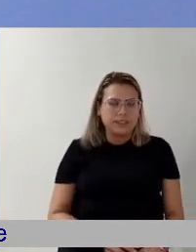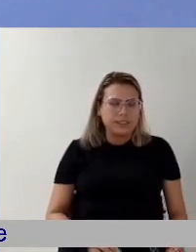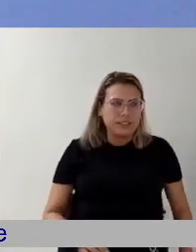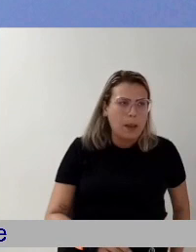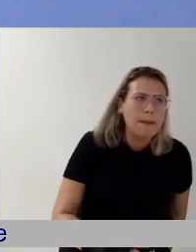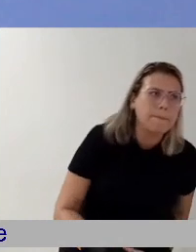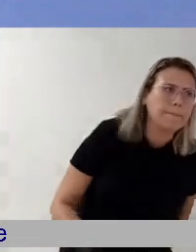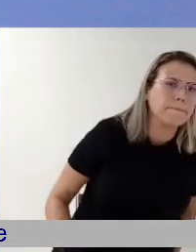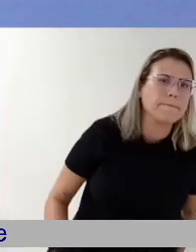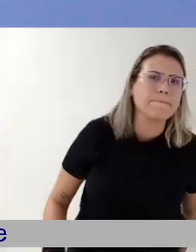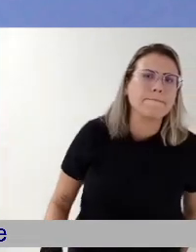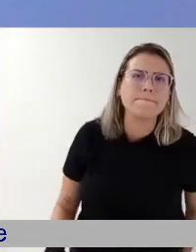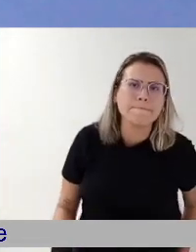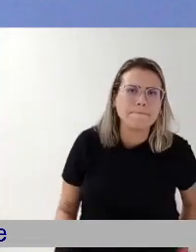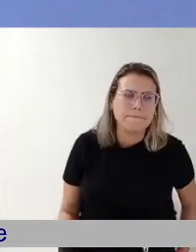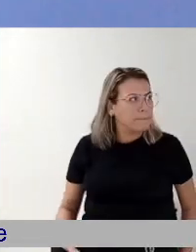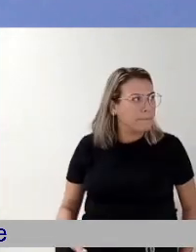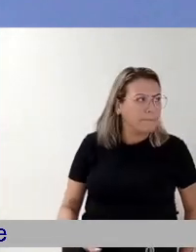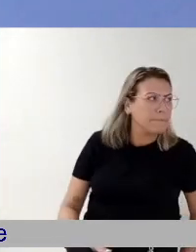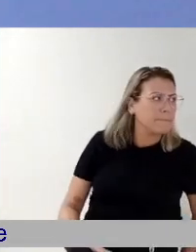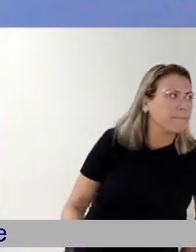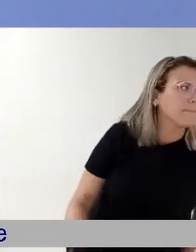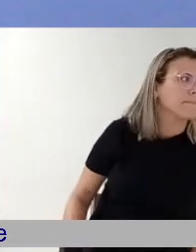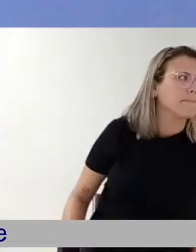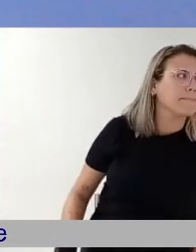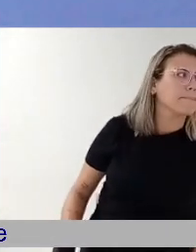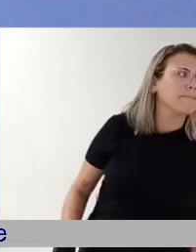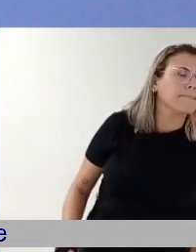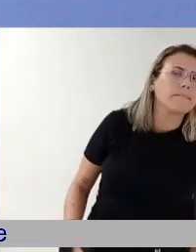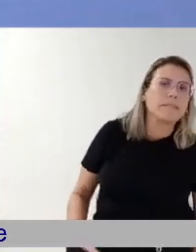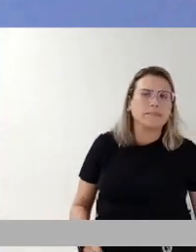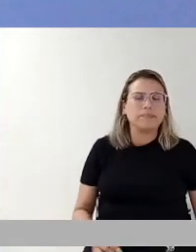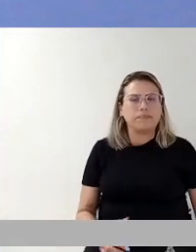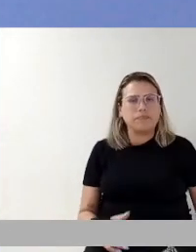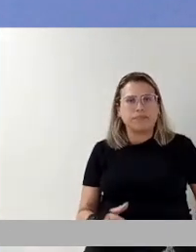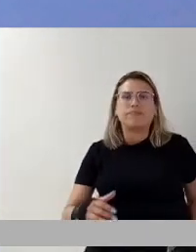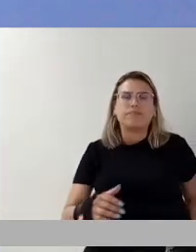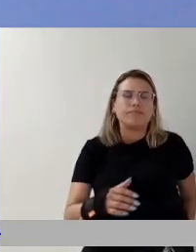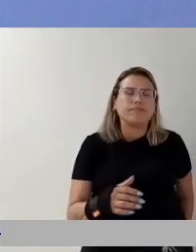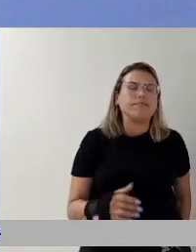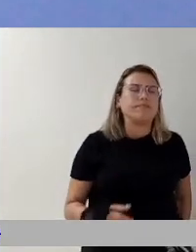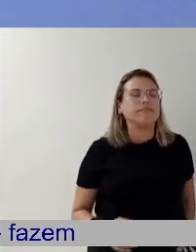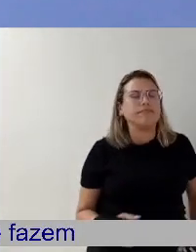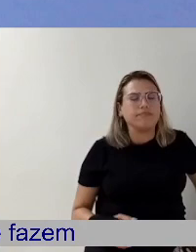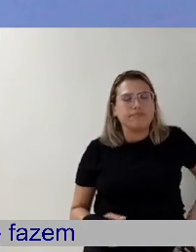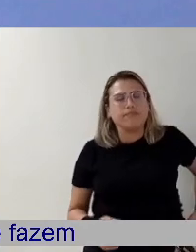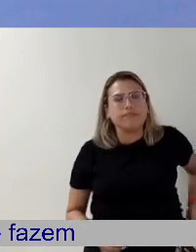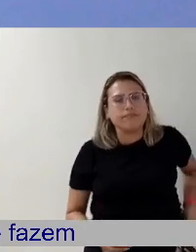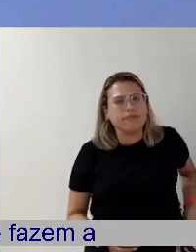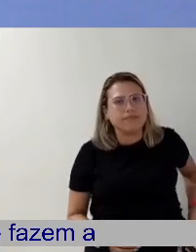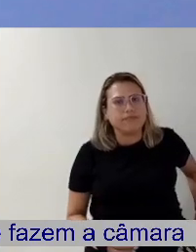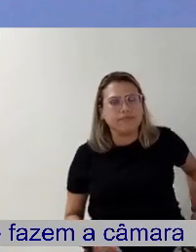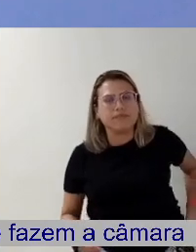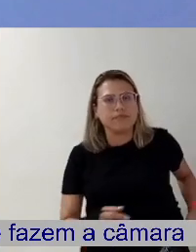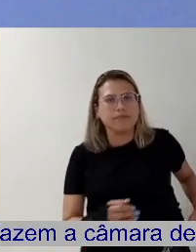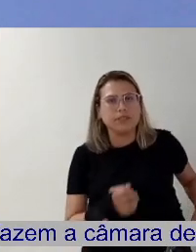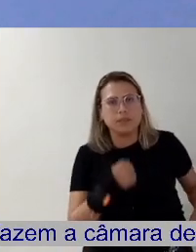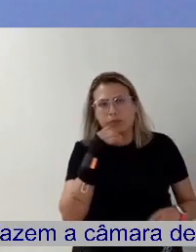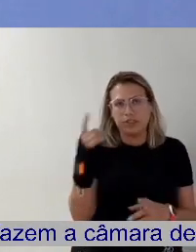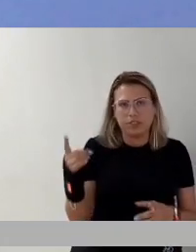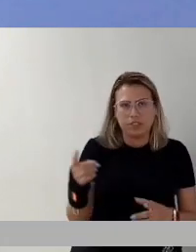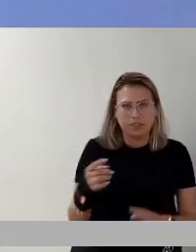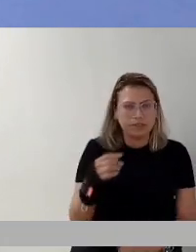FM do da água da bica e das nossas redes sociais Tenham todos um